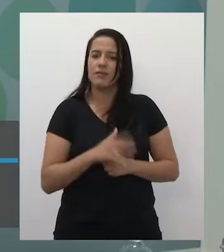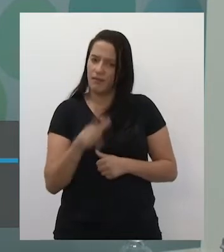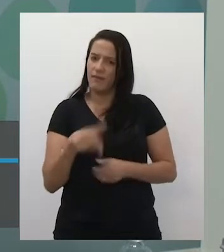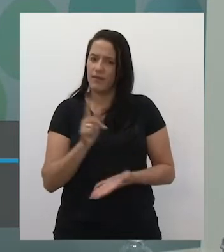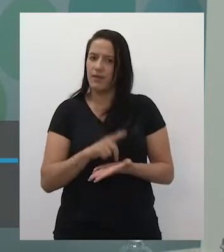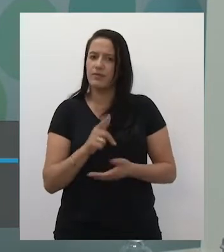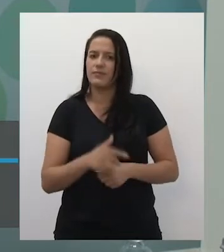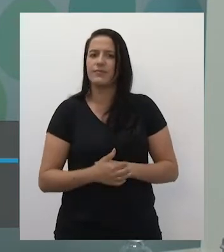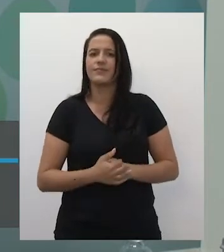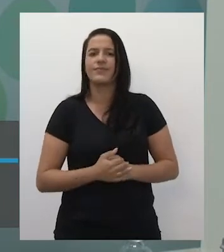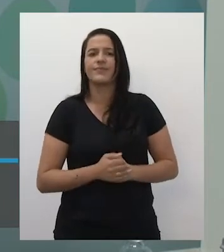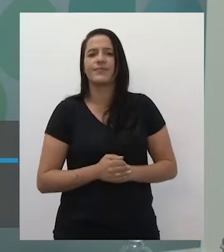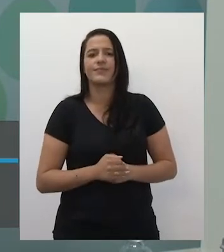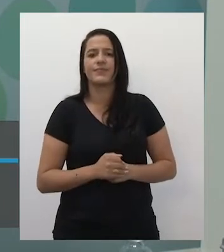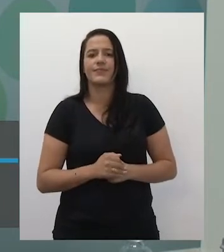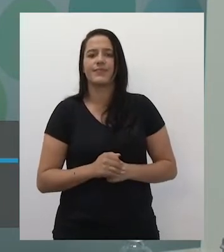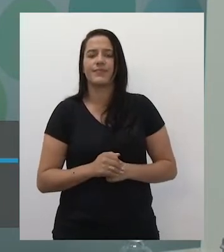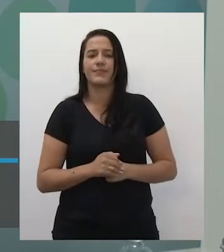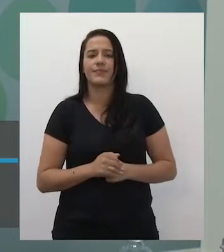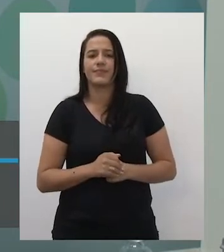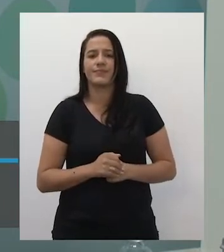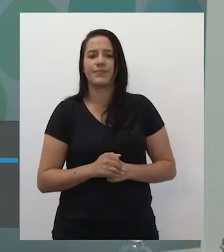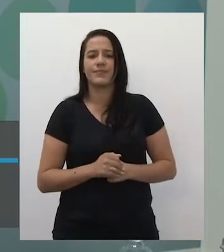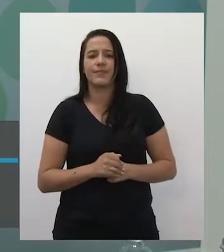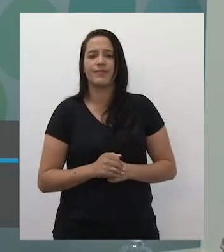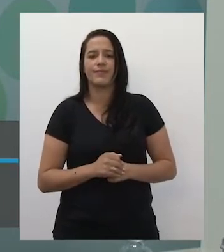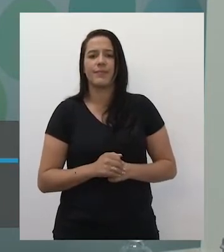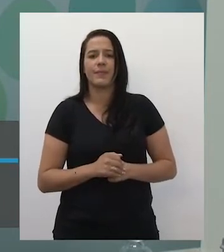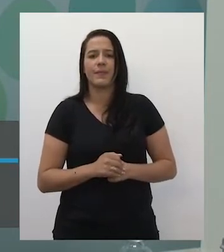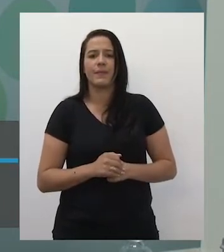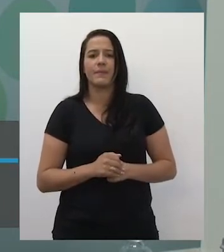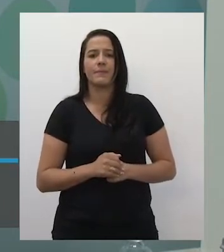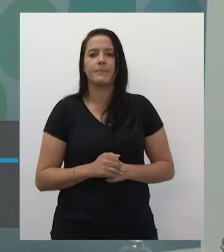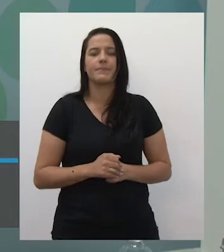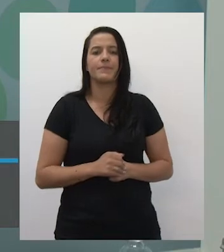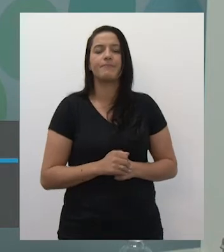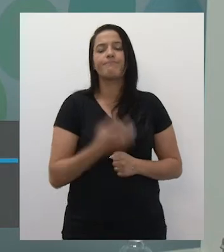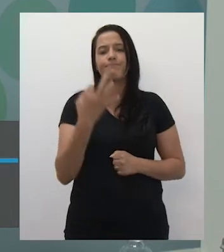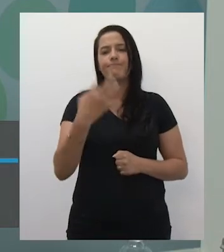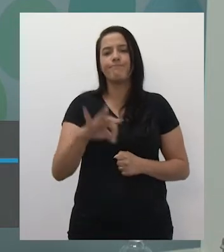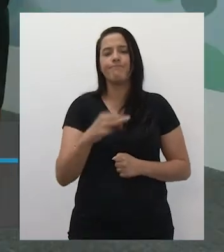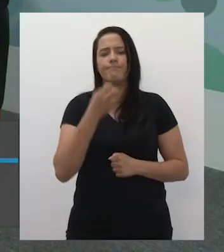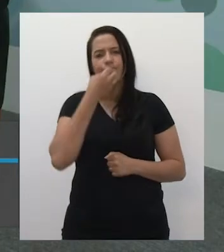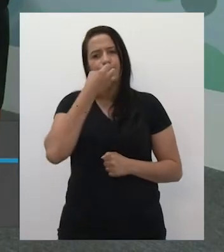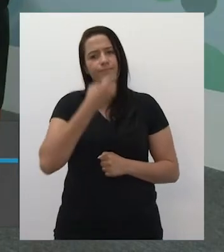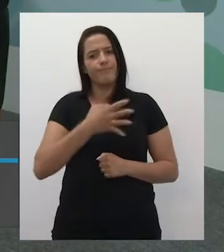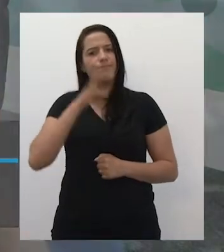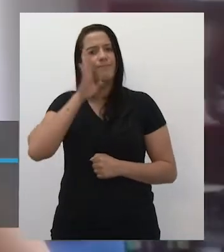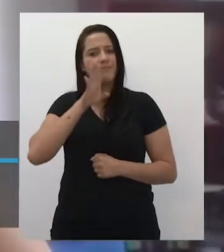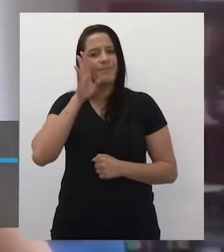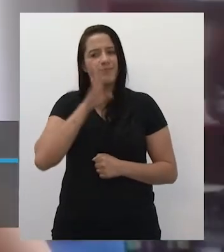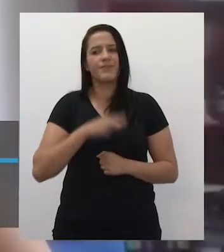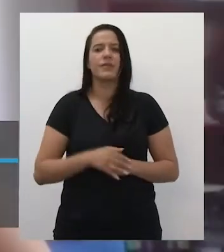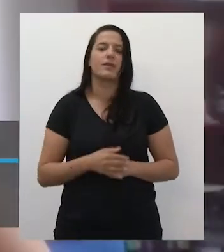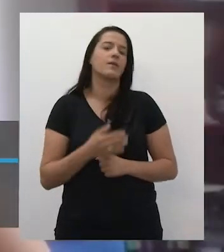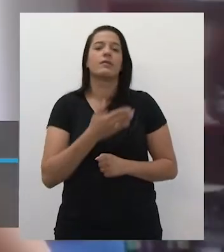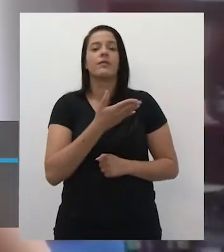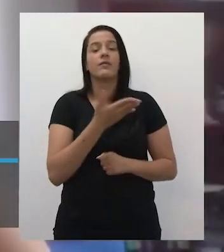da necessidade de se replanejar, ela coloca também a questão da persistência,